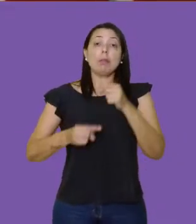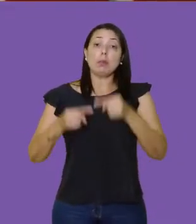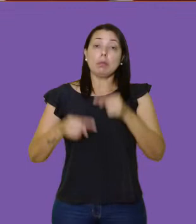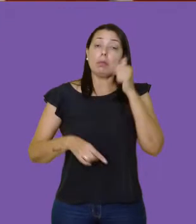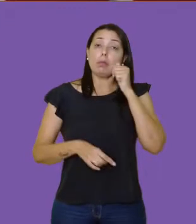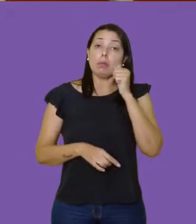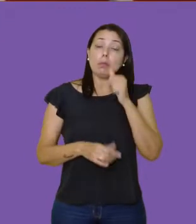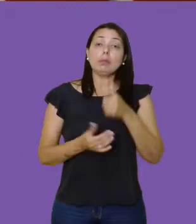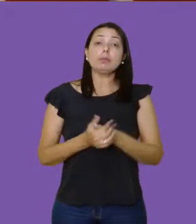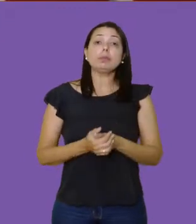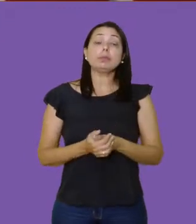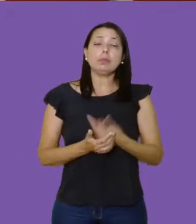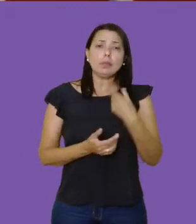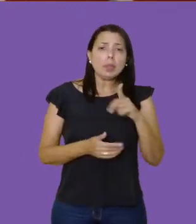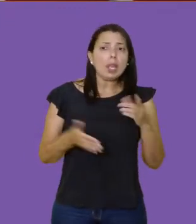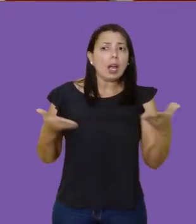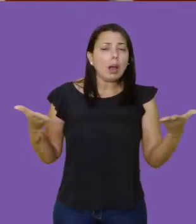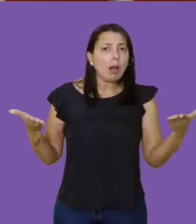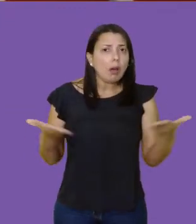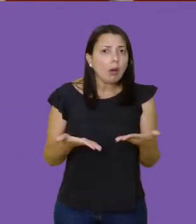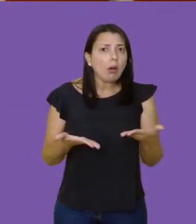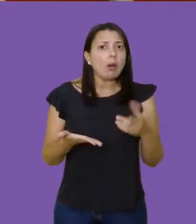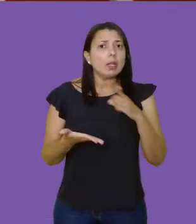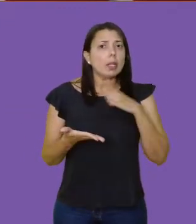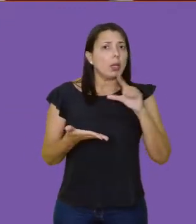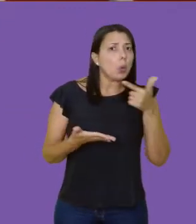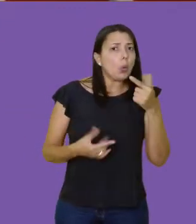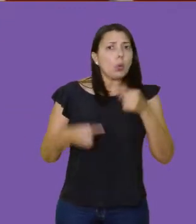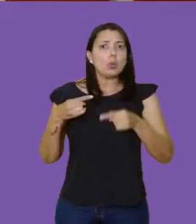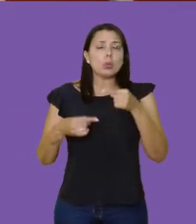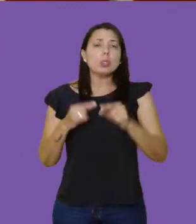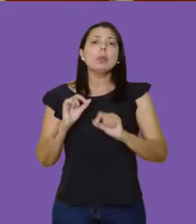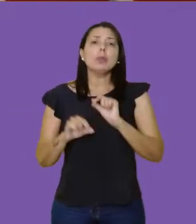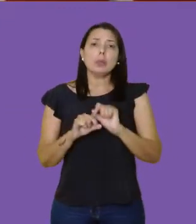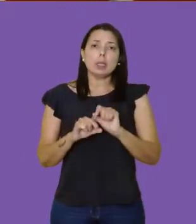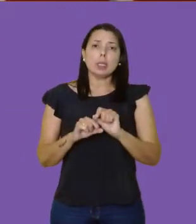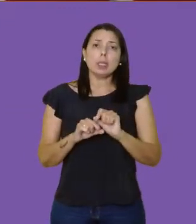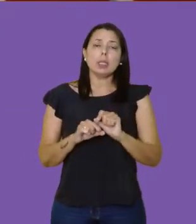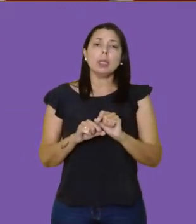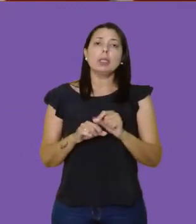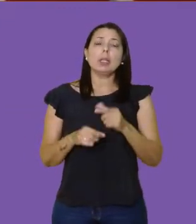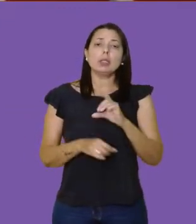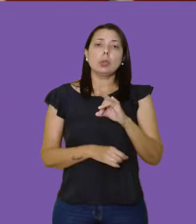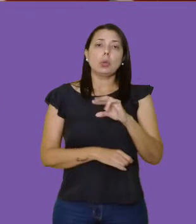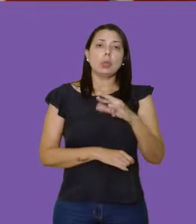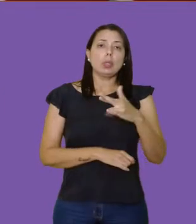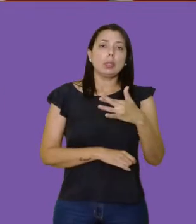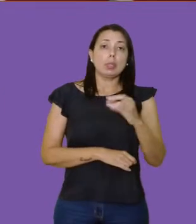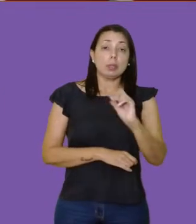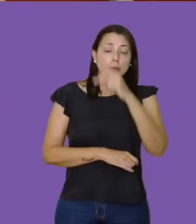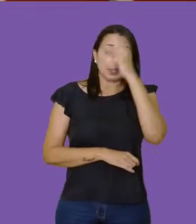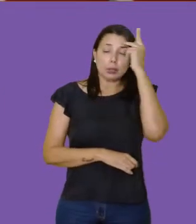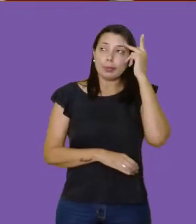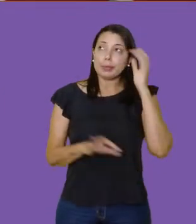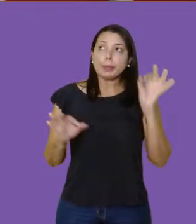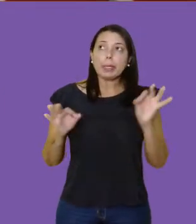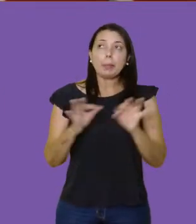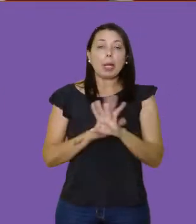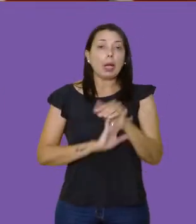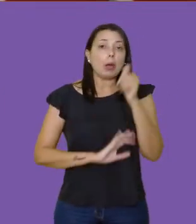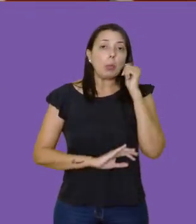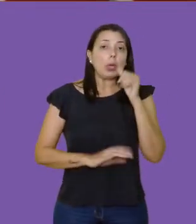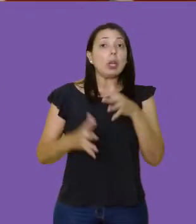para as mulheres. E aí agora tem um outro debate, que é essa questão das coligações. Então, as pessoas acabaram, as